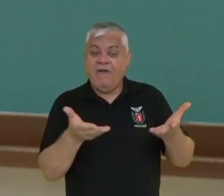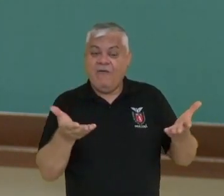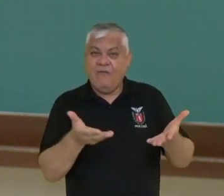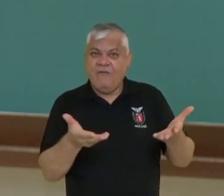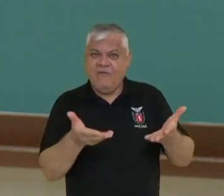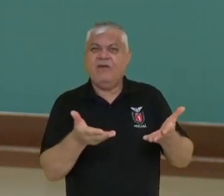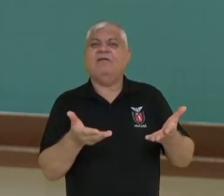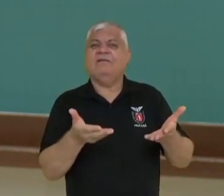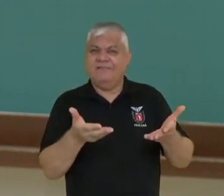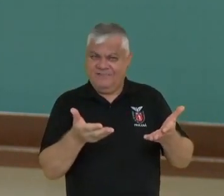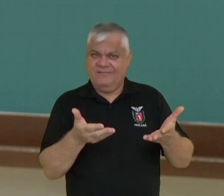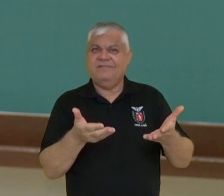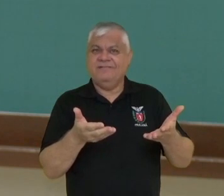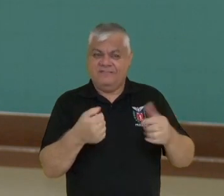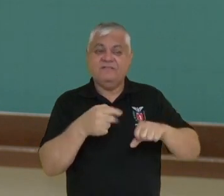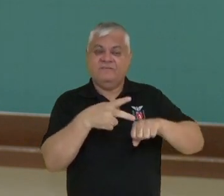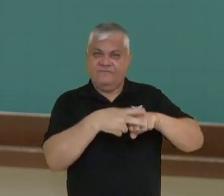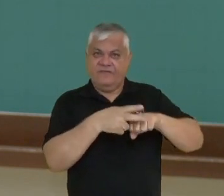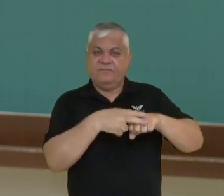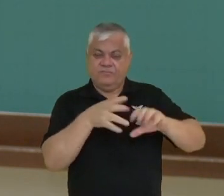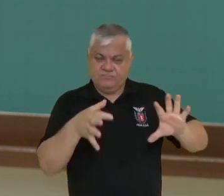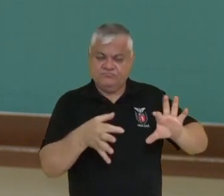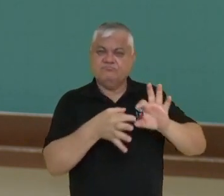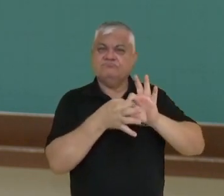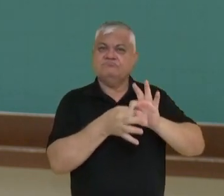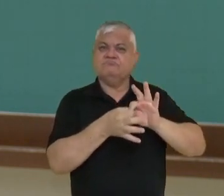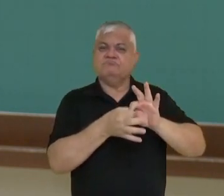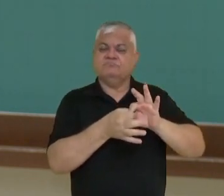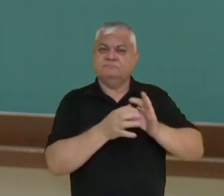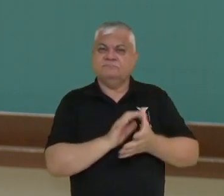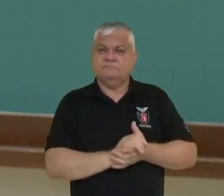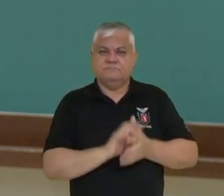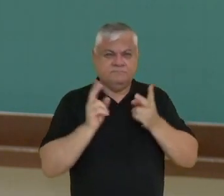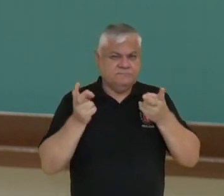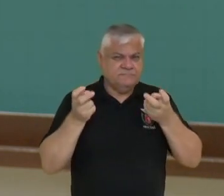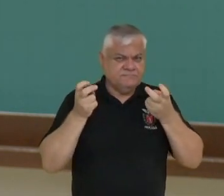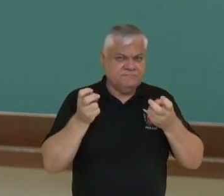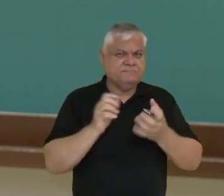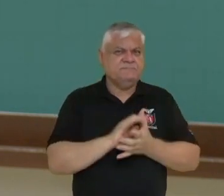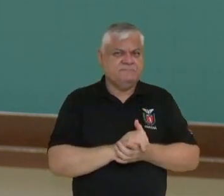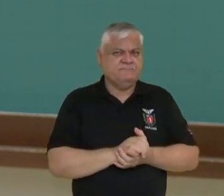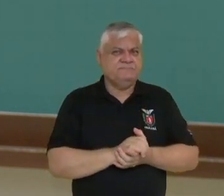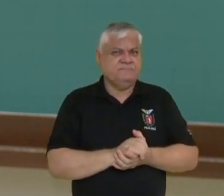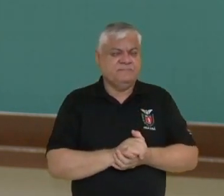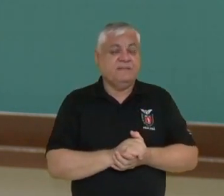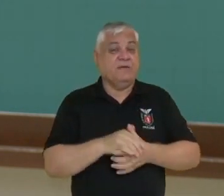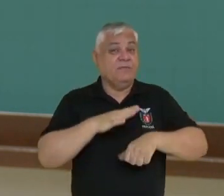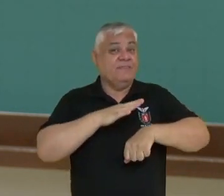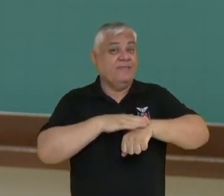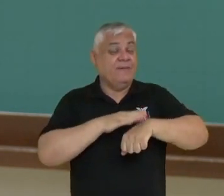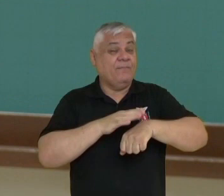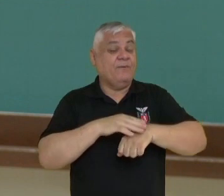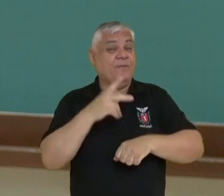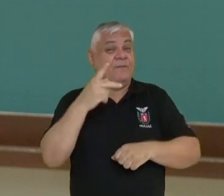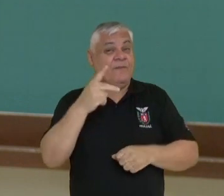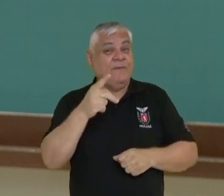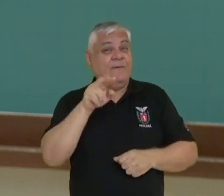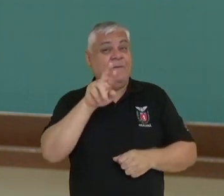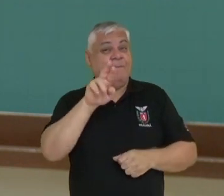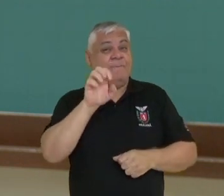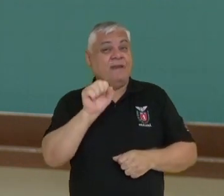está acontecendo. Então, o momento atual. Perceberam? Então, o tempo presente ele passa essa ideia de